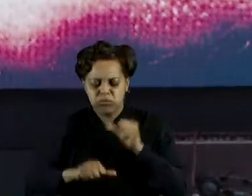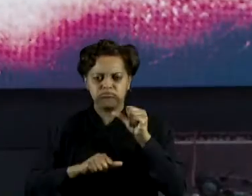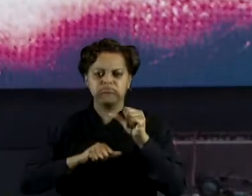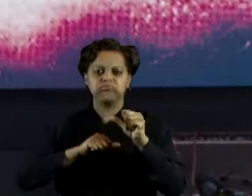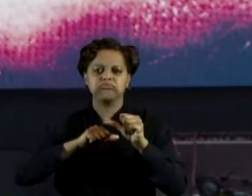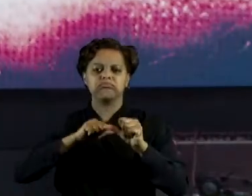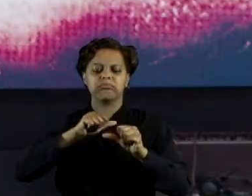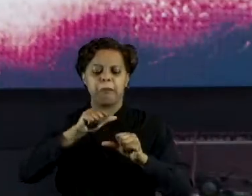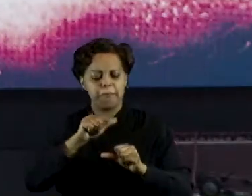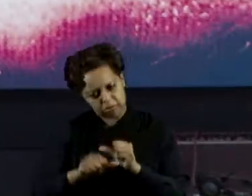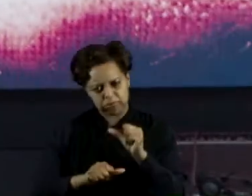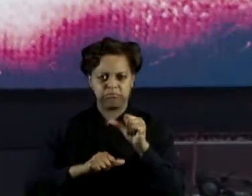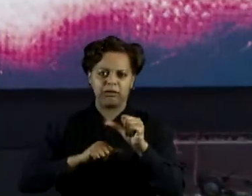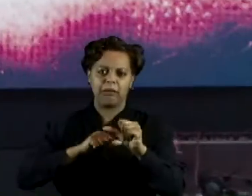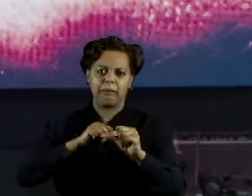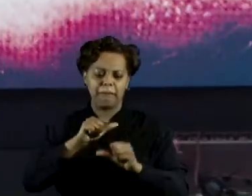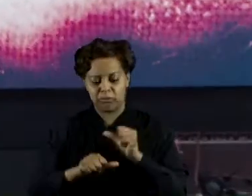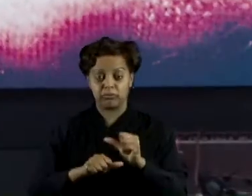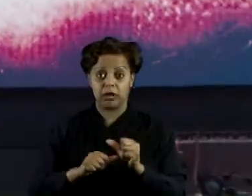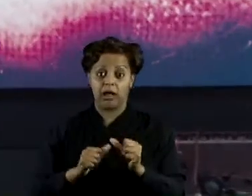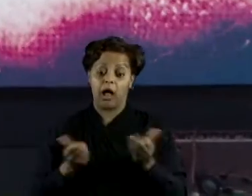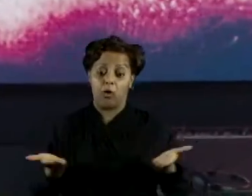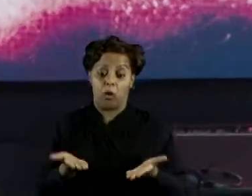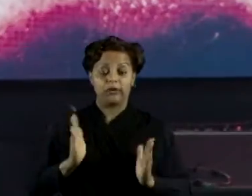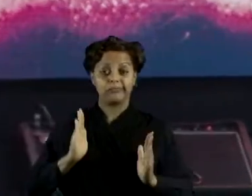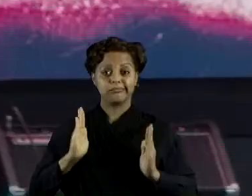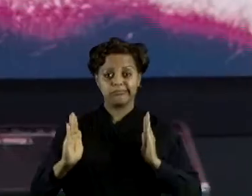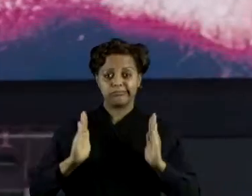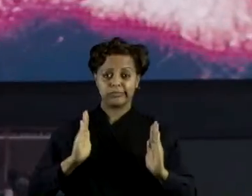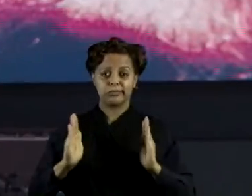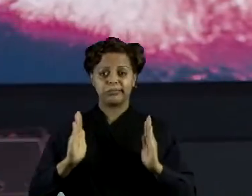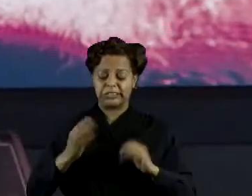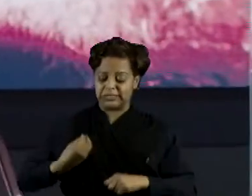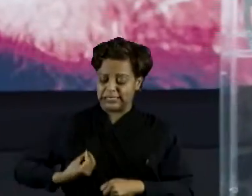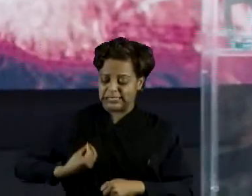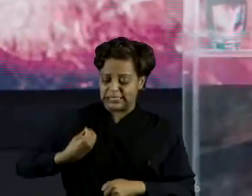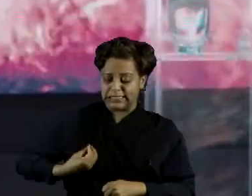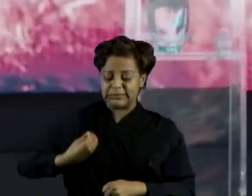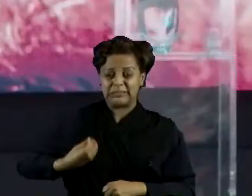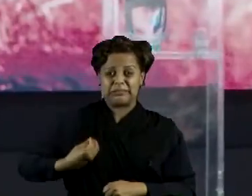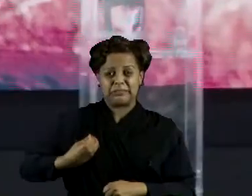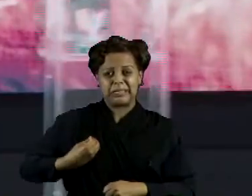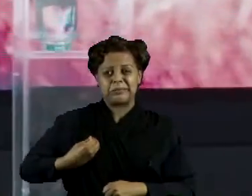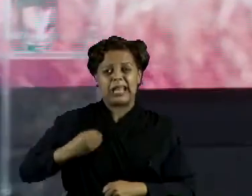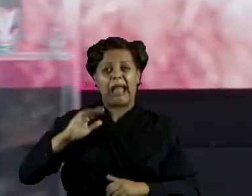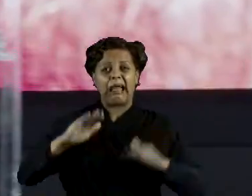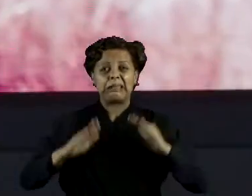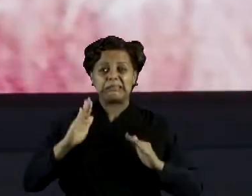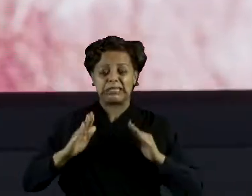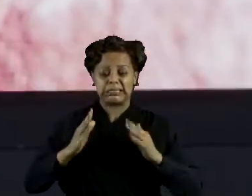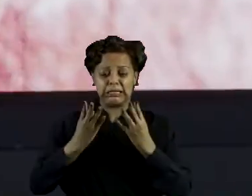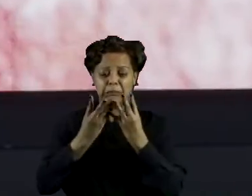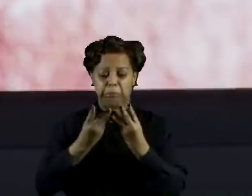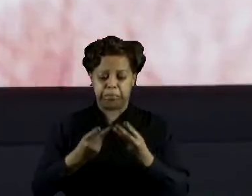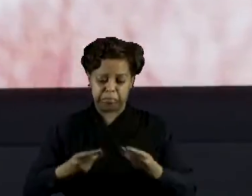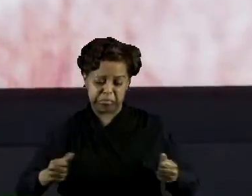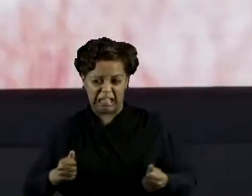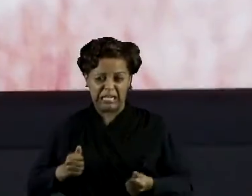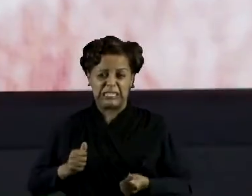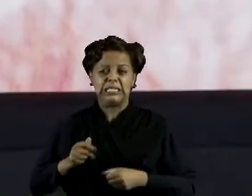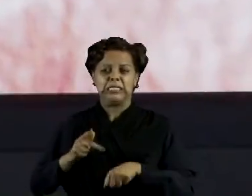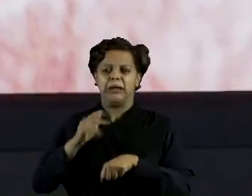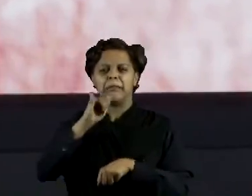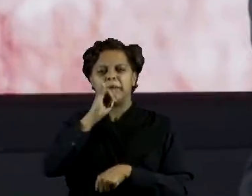O tempo que vivemos é um tempo, como diz Bauman, né? Tempos líquidos. Não existe nada sólido.